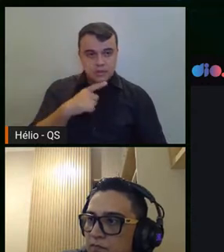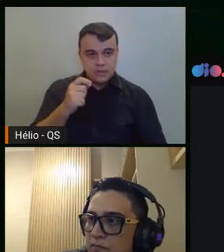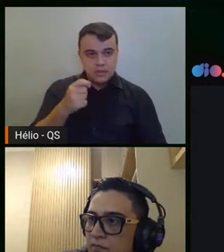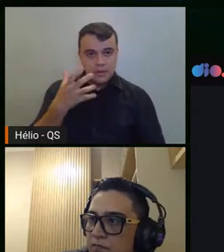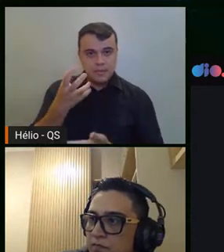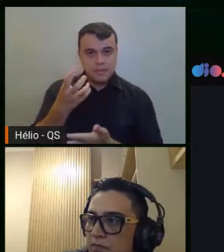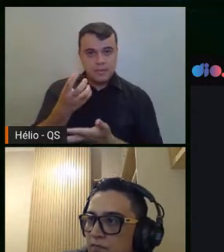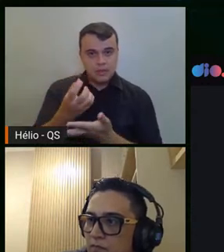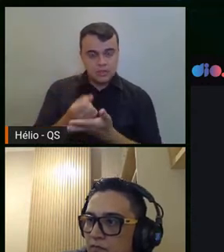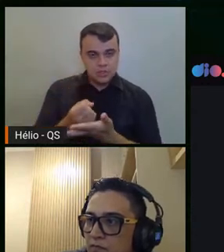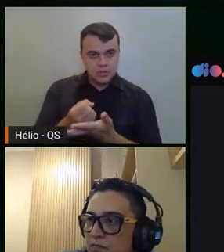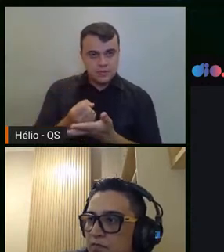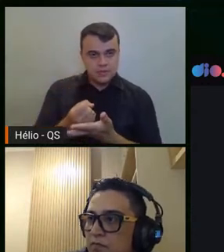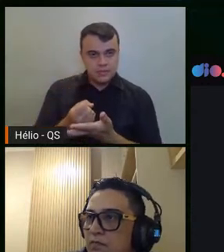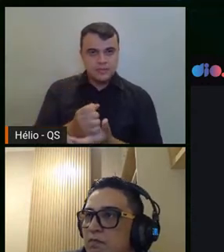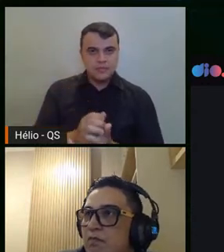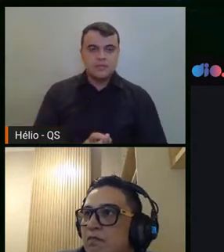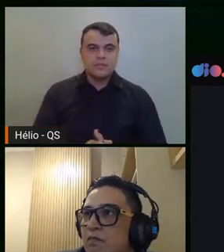o